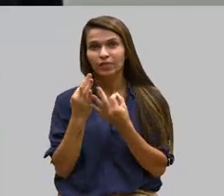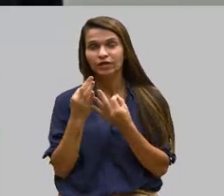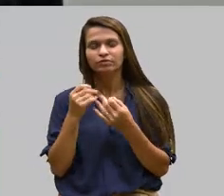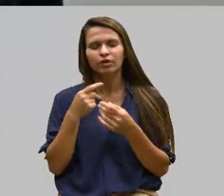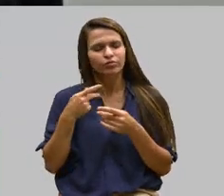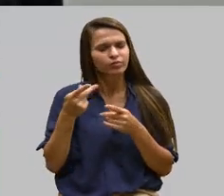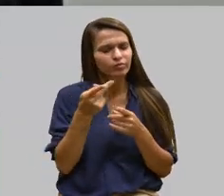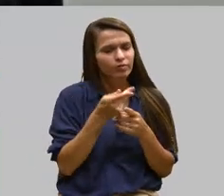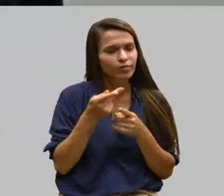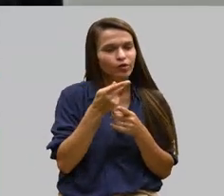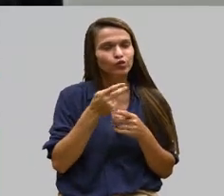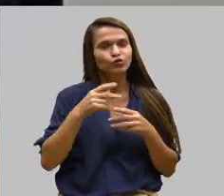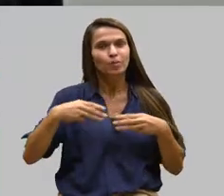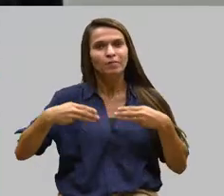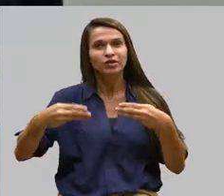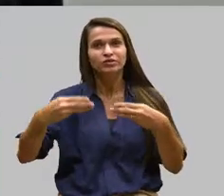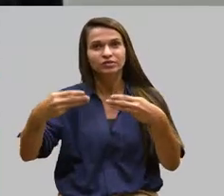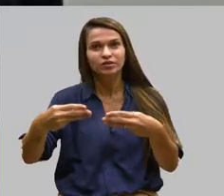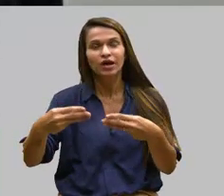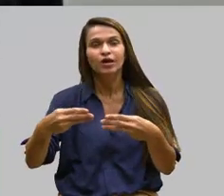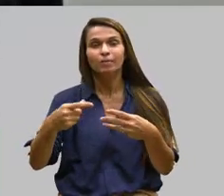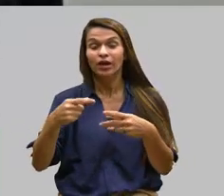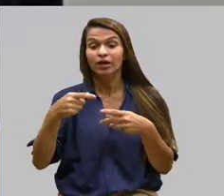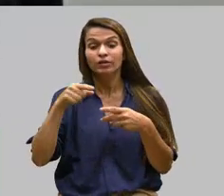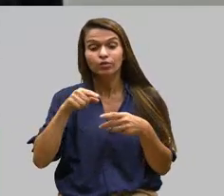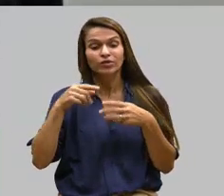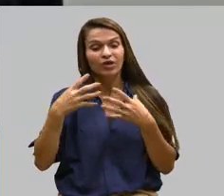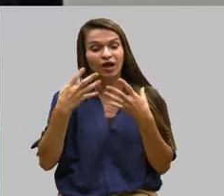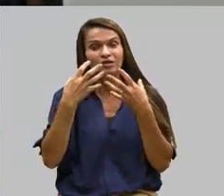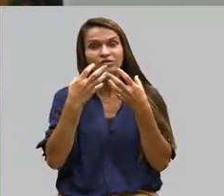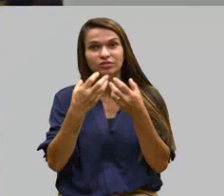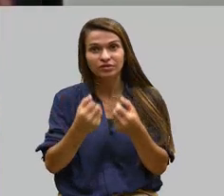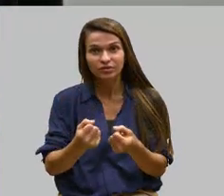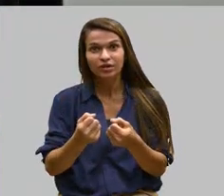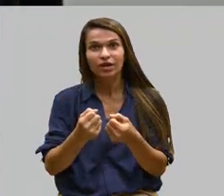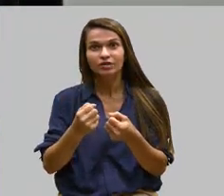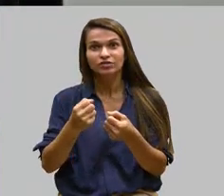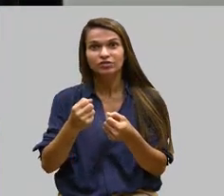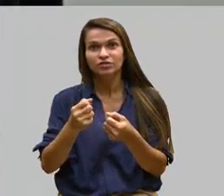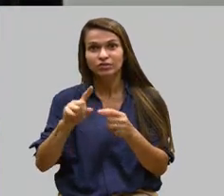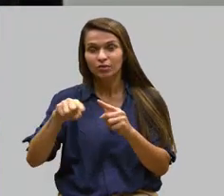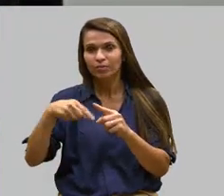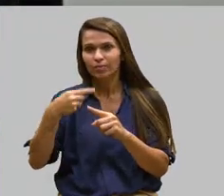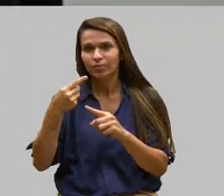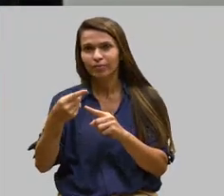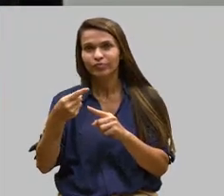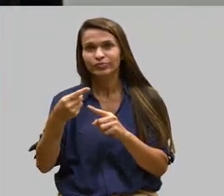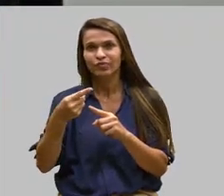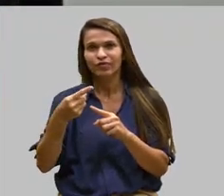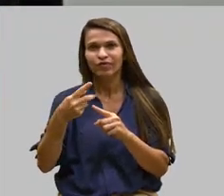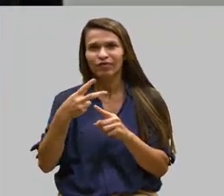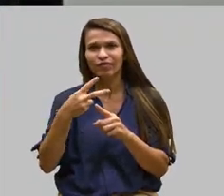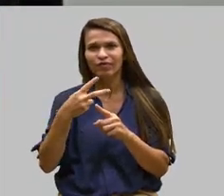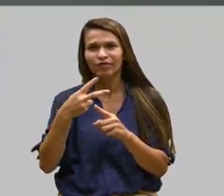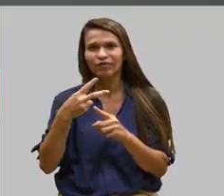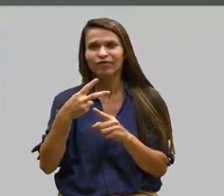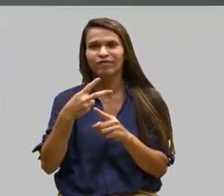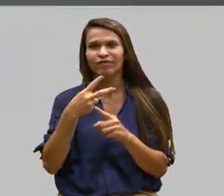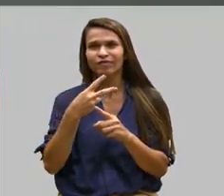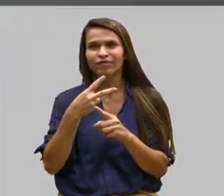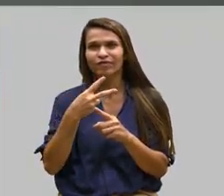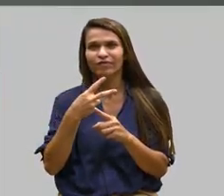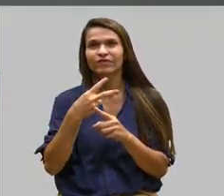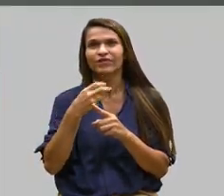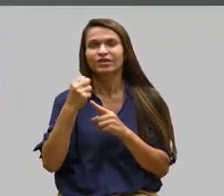procurar Ministério para que ele aceitasse que depois vencido a colheita de café pessoa Voltasse